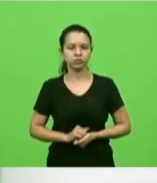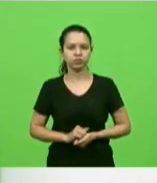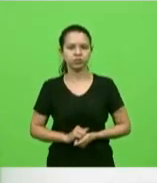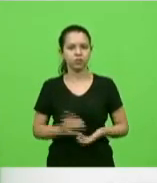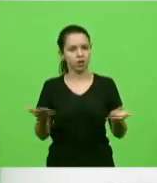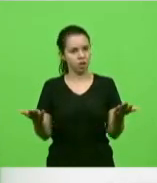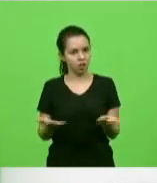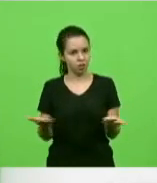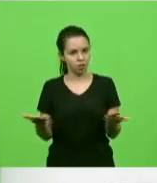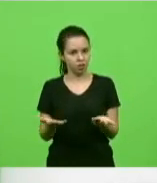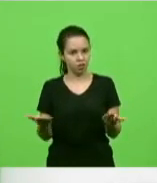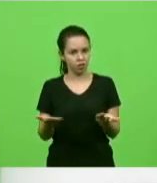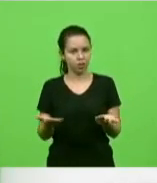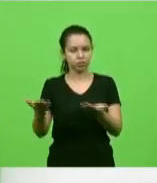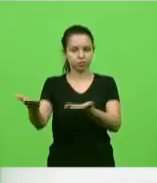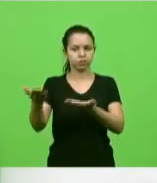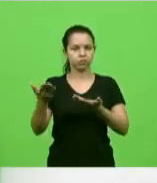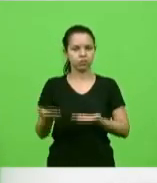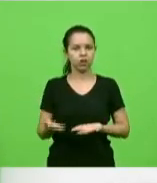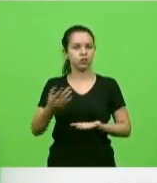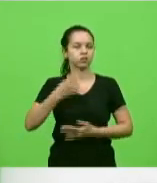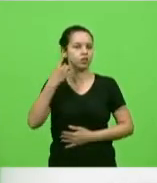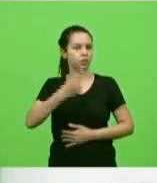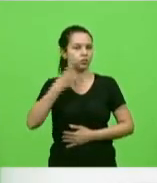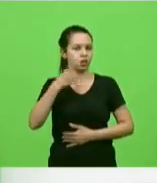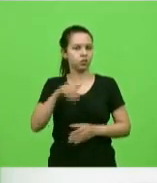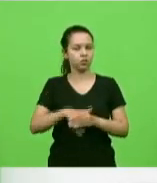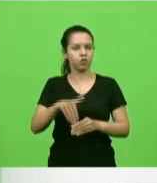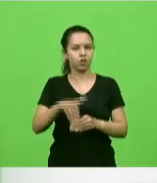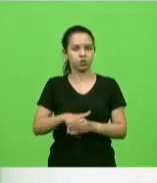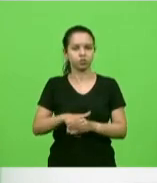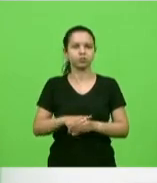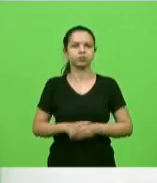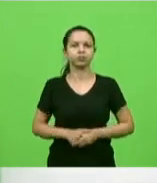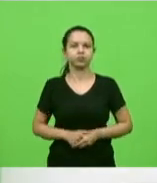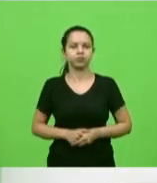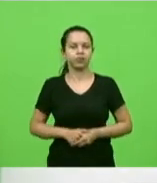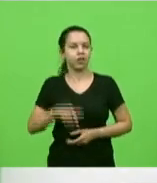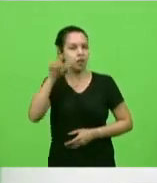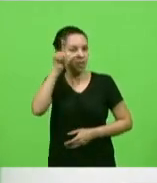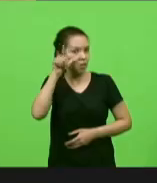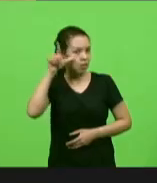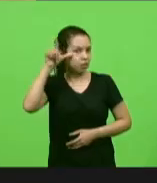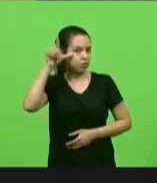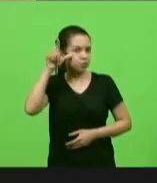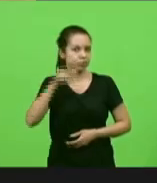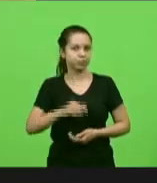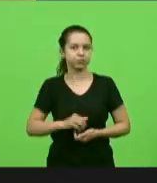Tem a palavra agora o deputado, para o seu voto, o deputado Laércio Schuster.